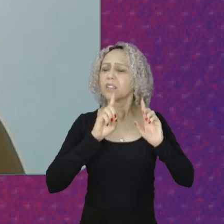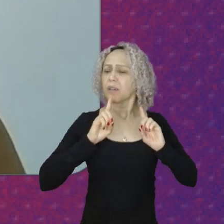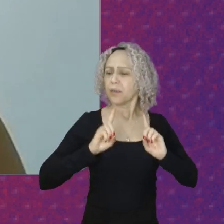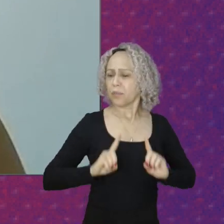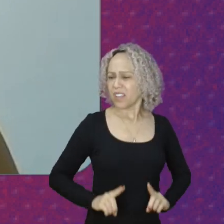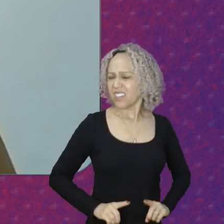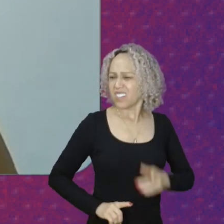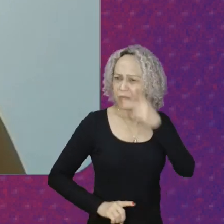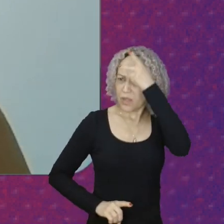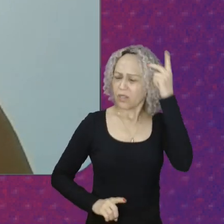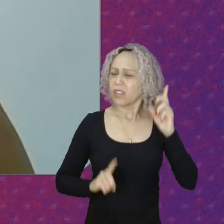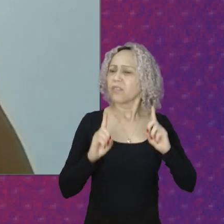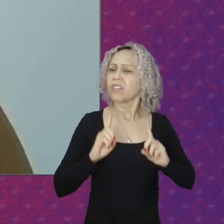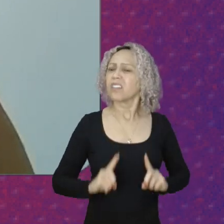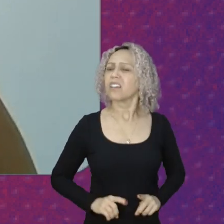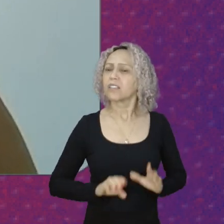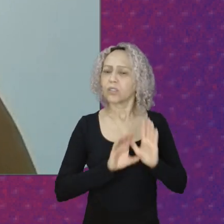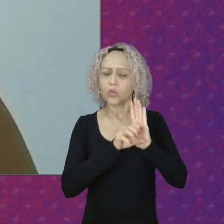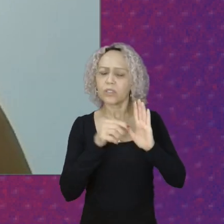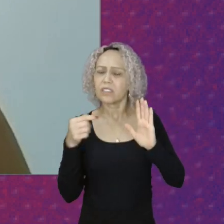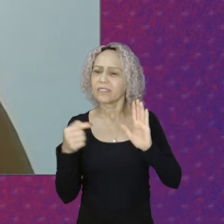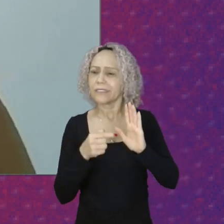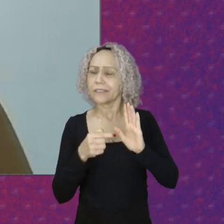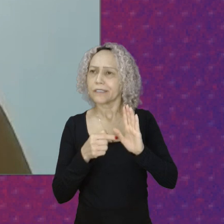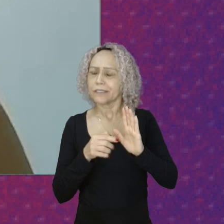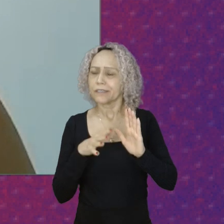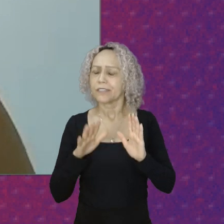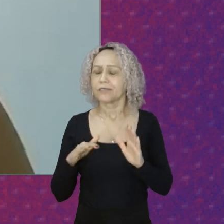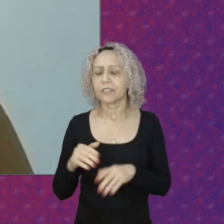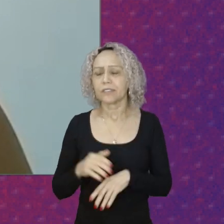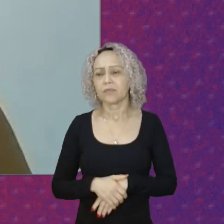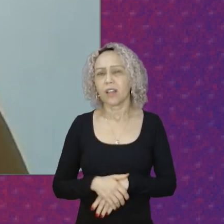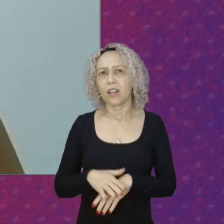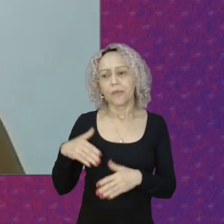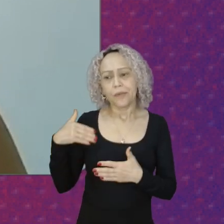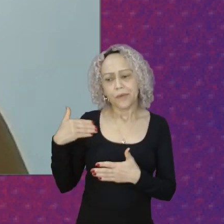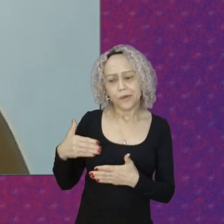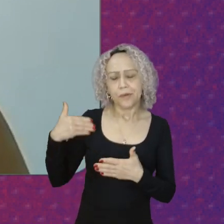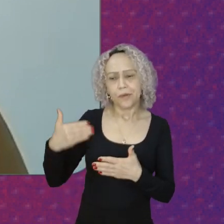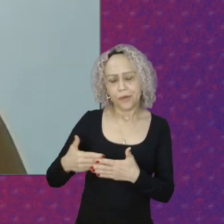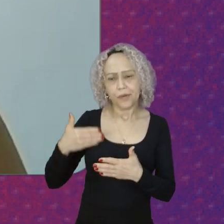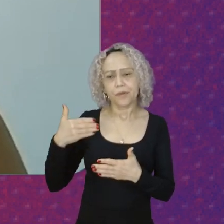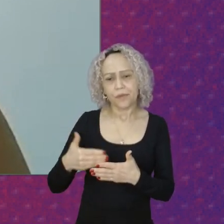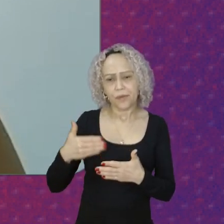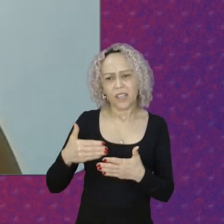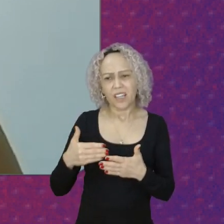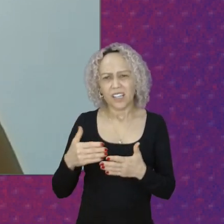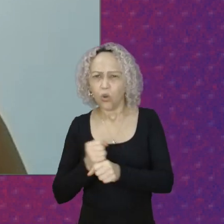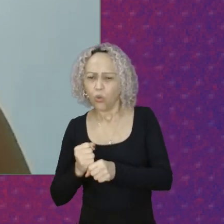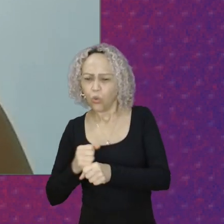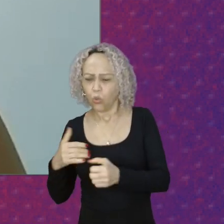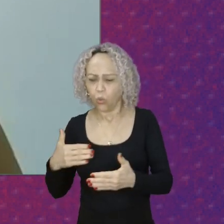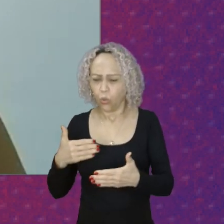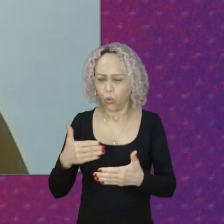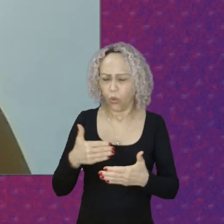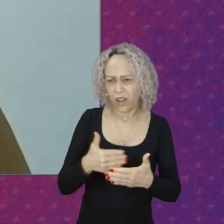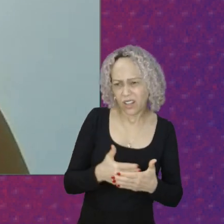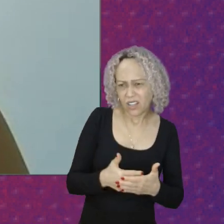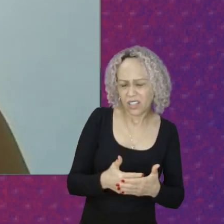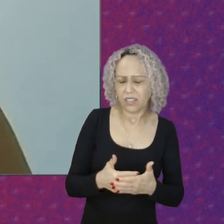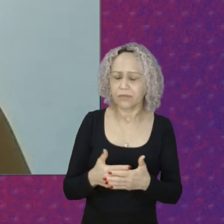com deficiência, que a gente vem aí trabalhando nos últimos anos, desde